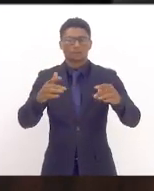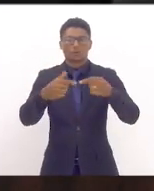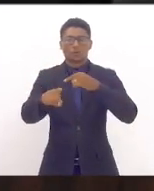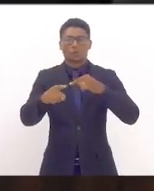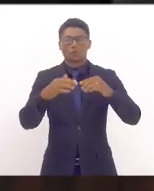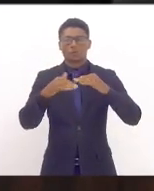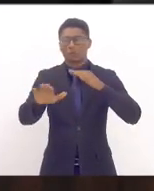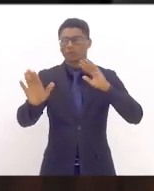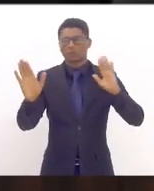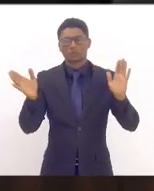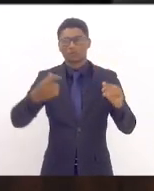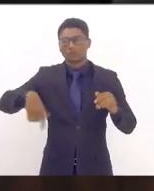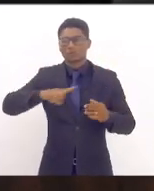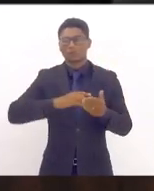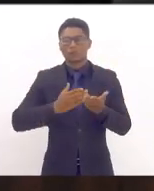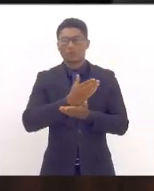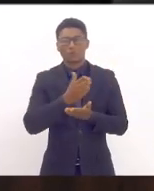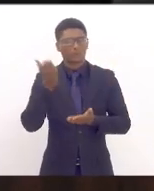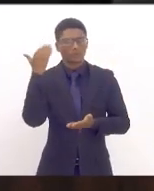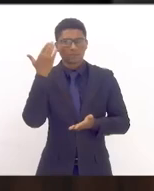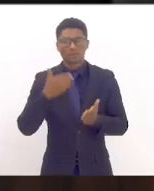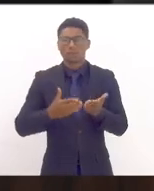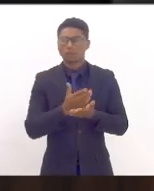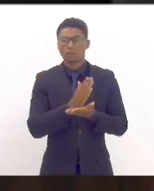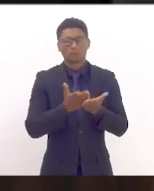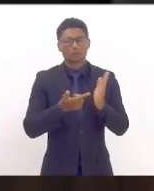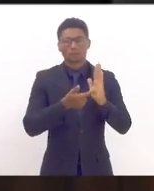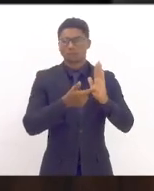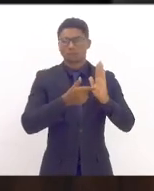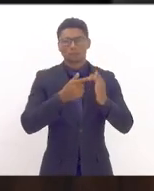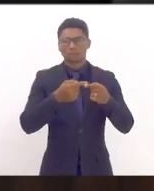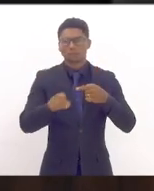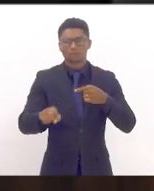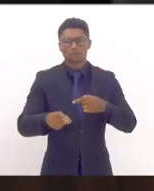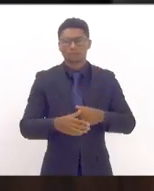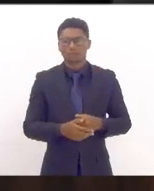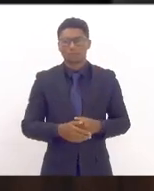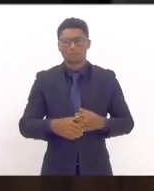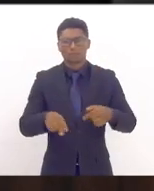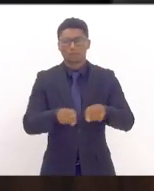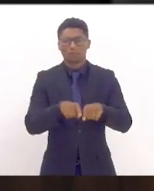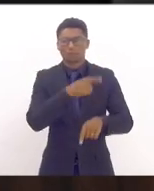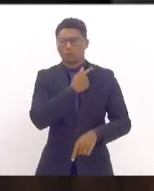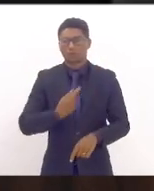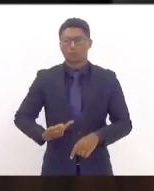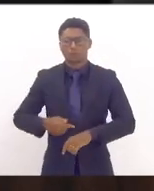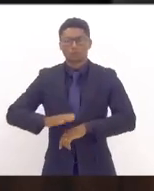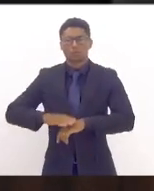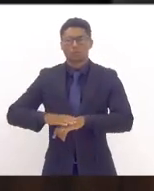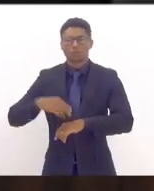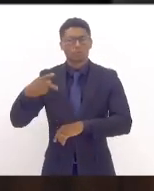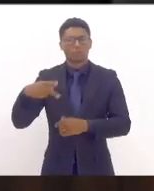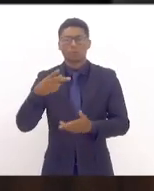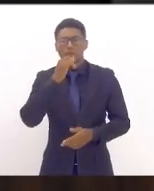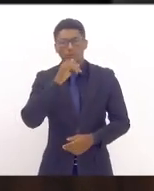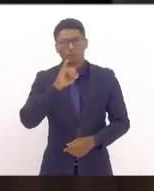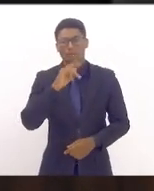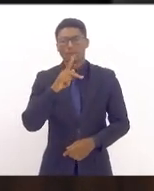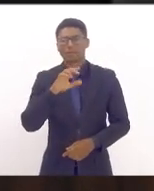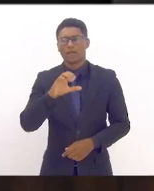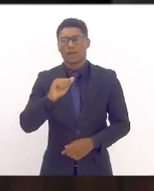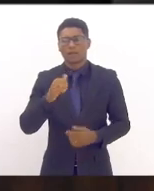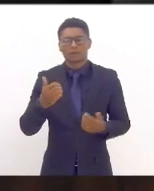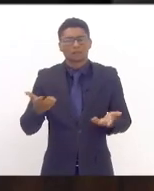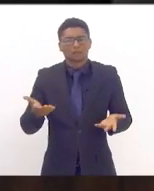que a gente aprovou da vez passada e nem imagino que você sentido do governador que não vai dar o IPCA em cima